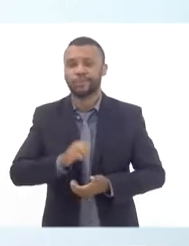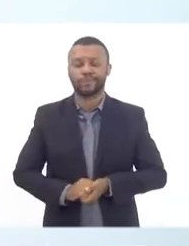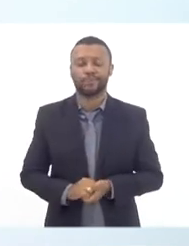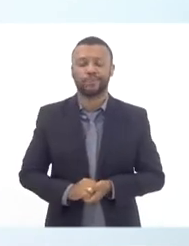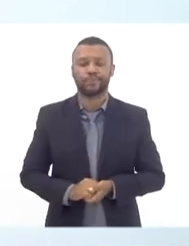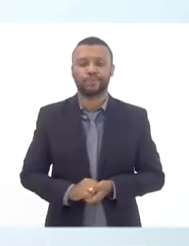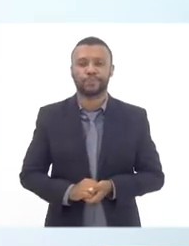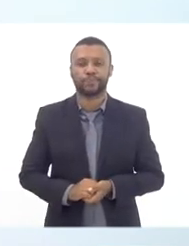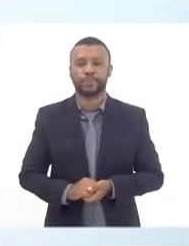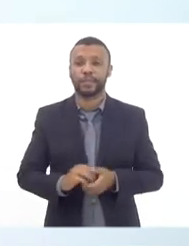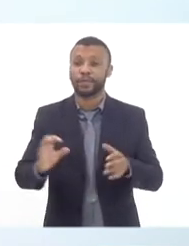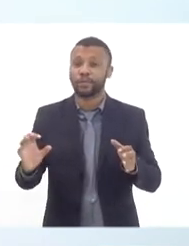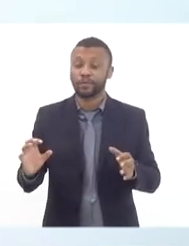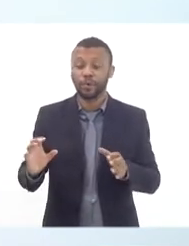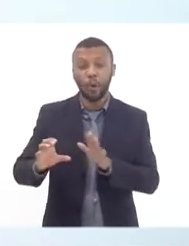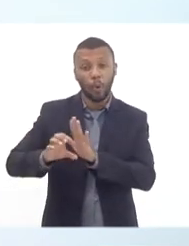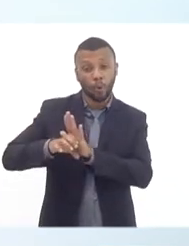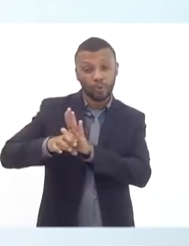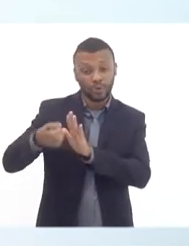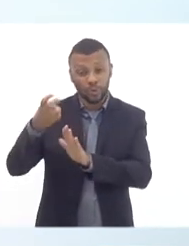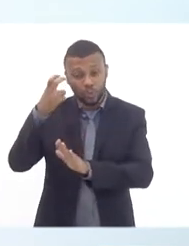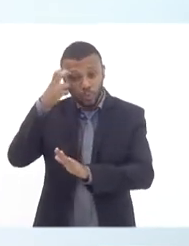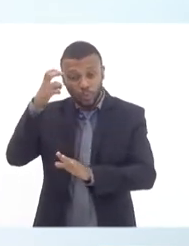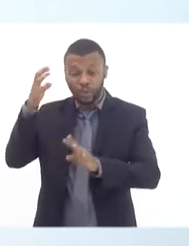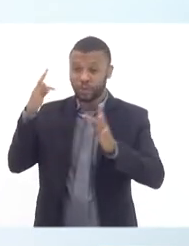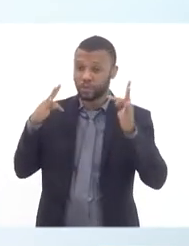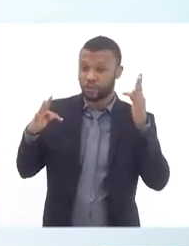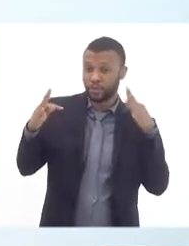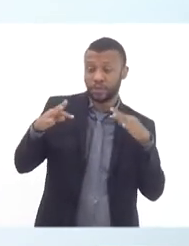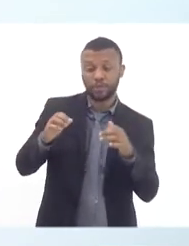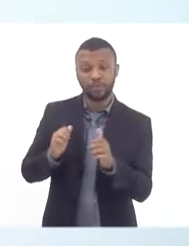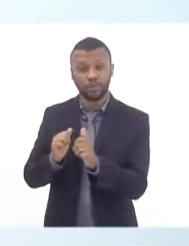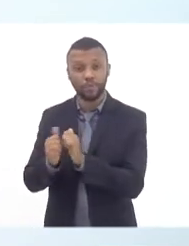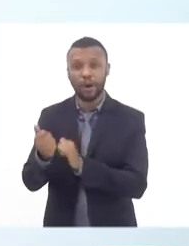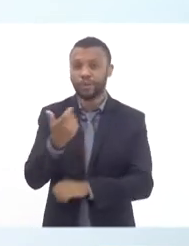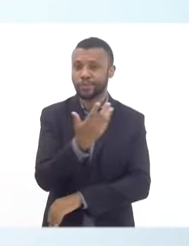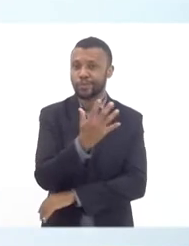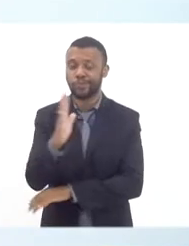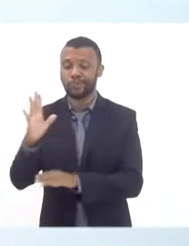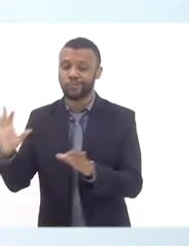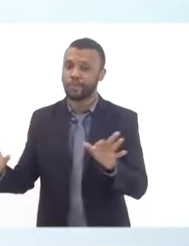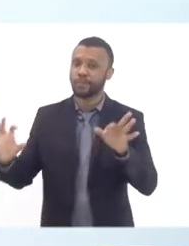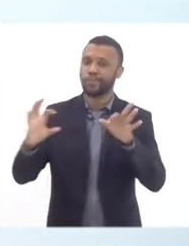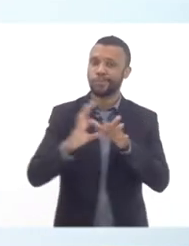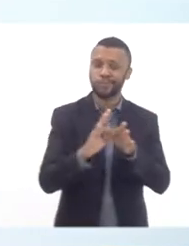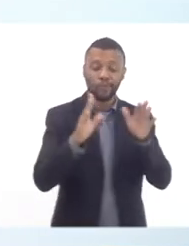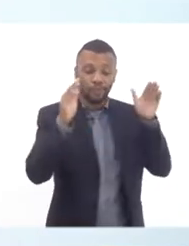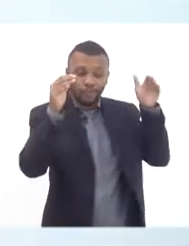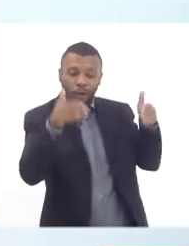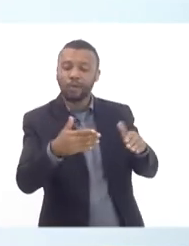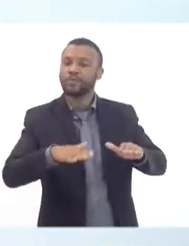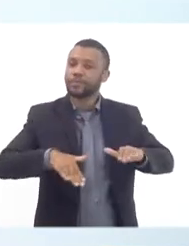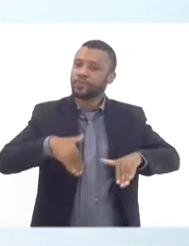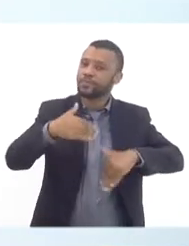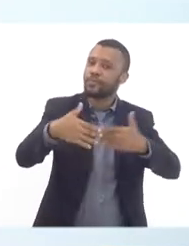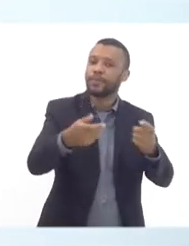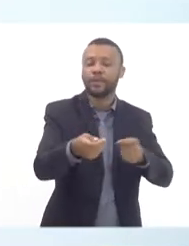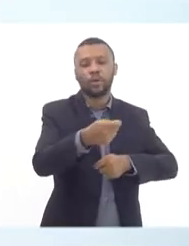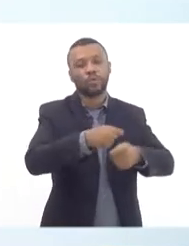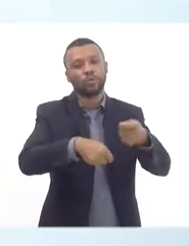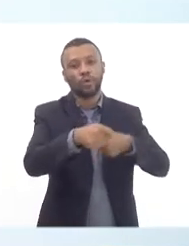associar os conceitos de cultura, turismo, esporte e meio ambiente, com ênfase no desenvolvimento econômico, por meio da instalação do